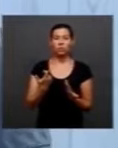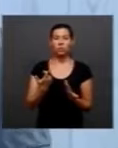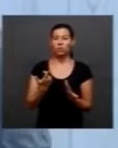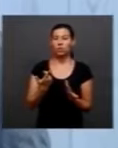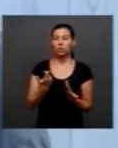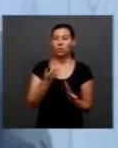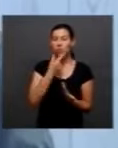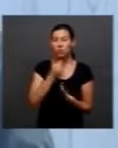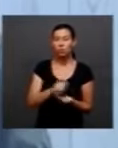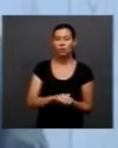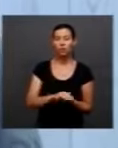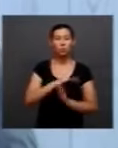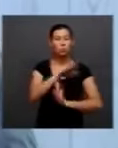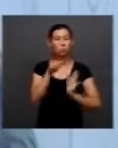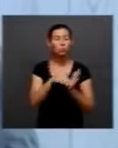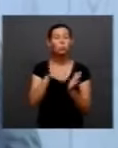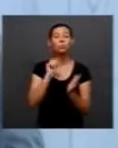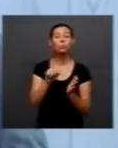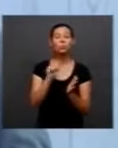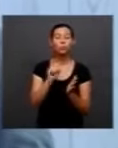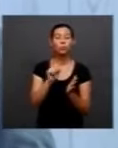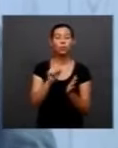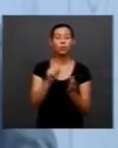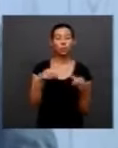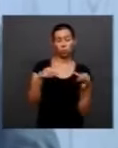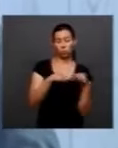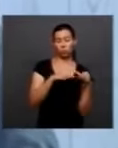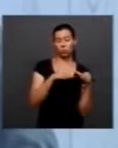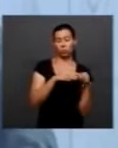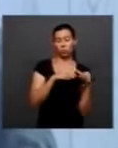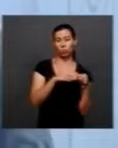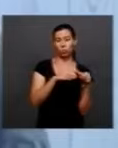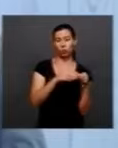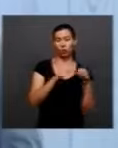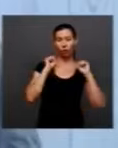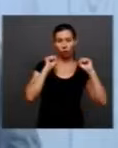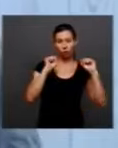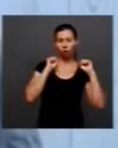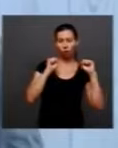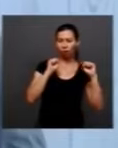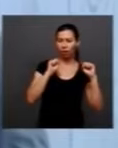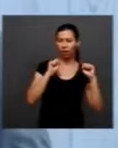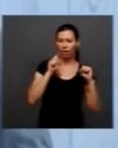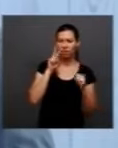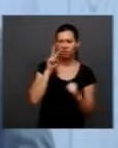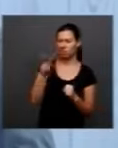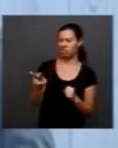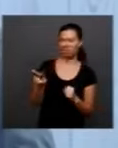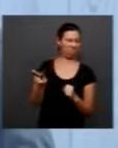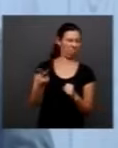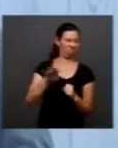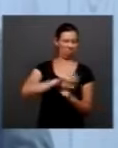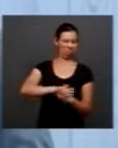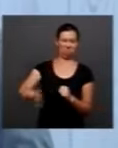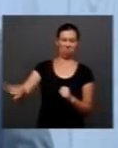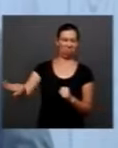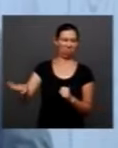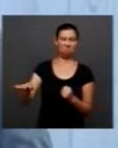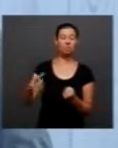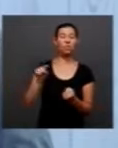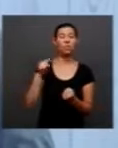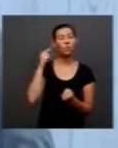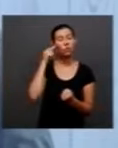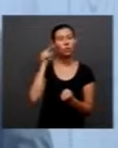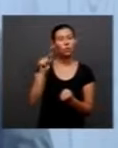toda uma reação contrária, inclusive de torcedores, que não aclamavam o Richarlison quando ele entrava em campo, no sentido de